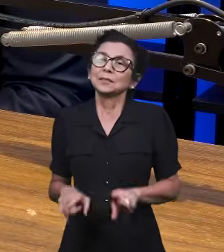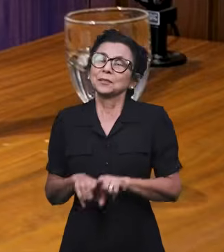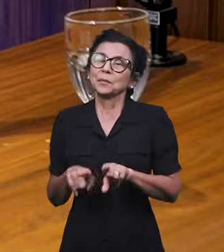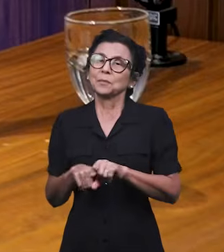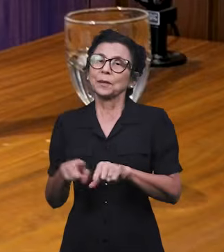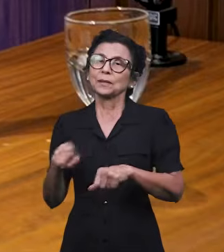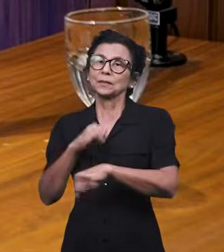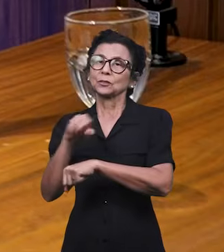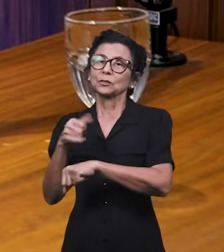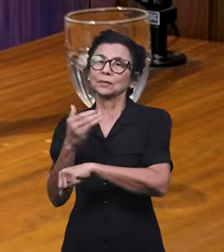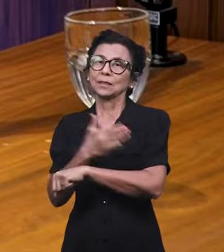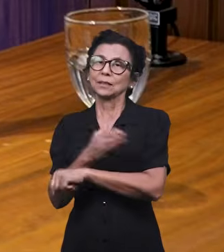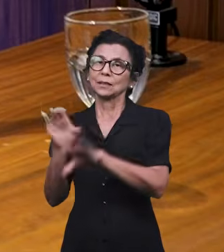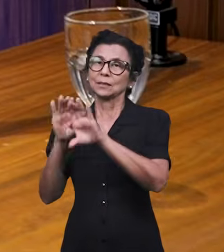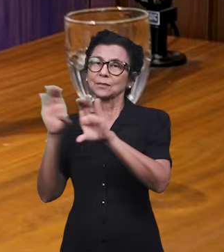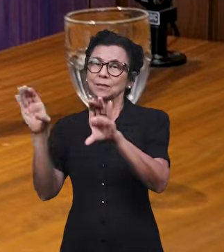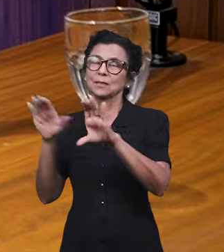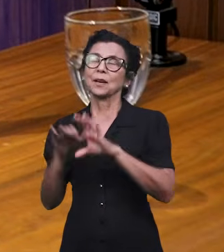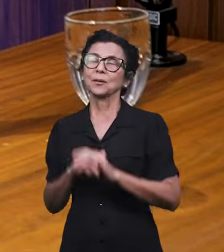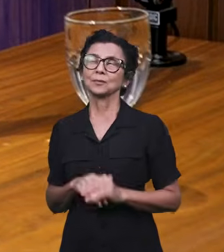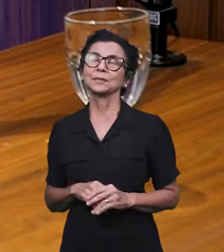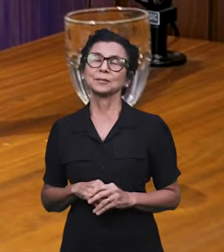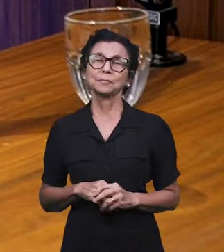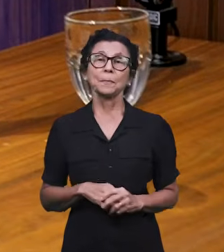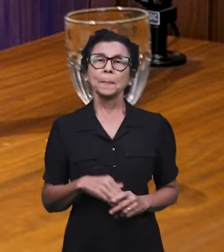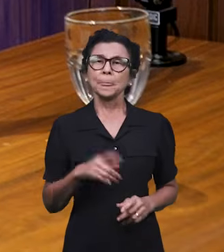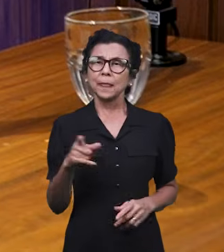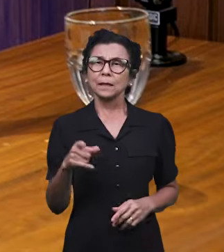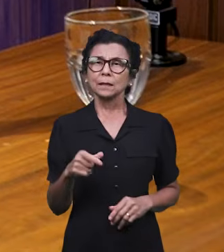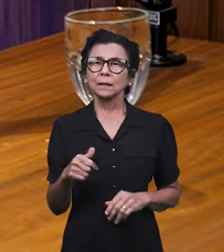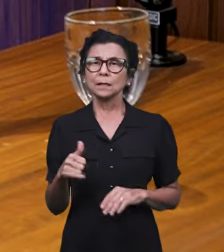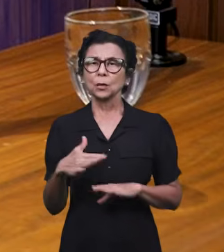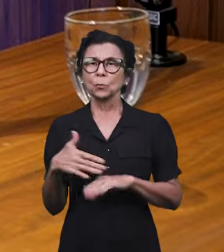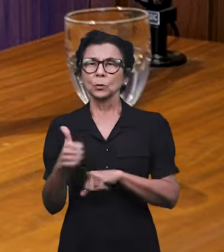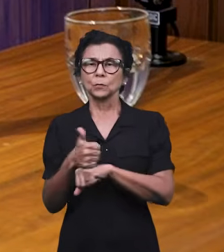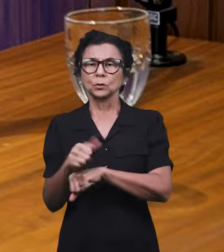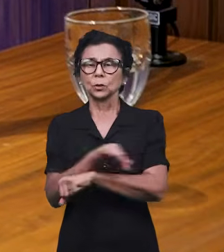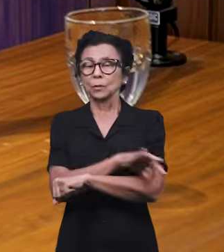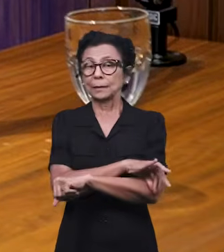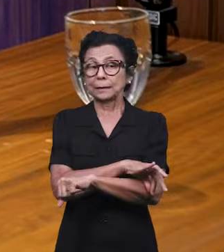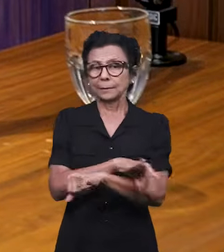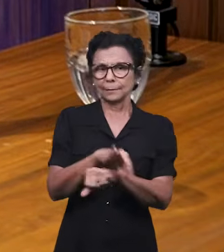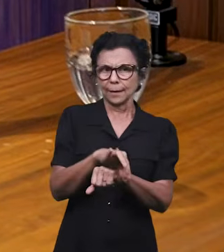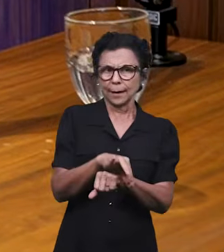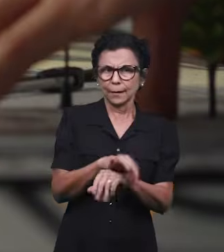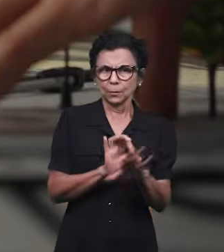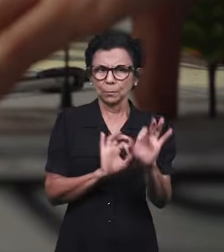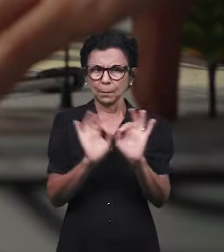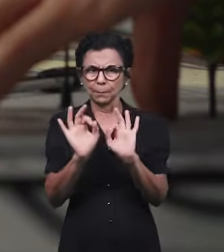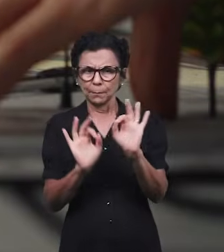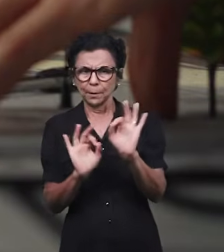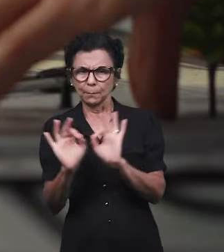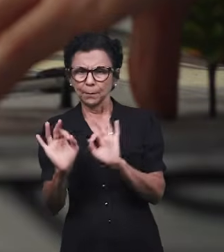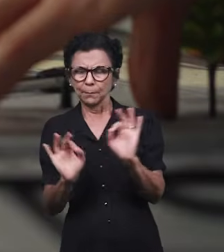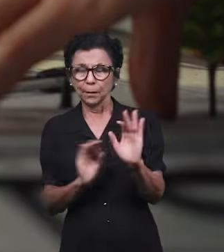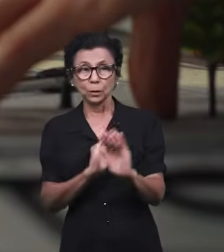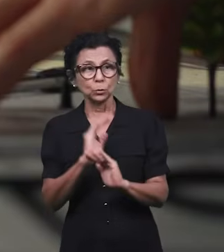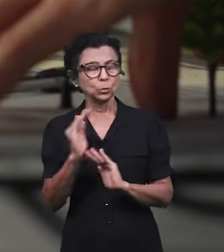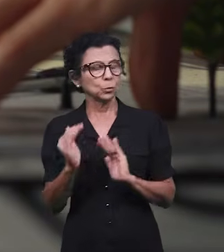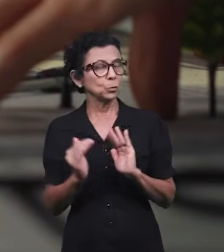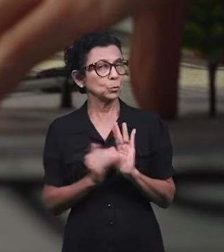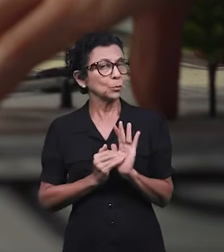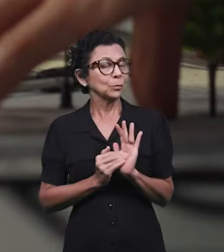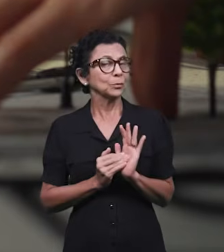eterna. E é muito importante porque você vê, como o arquiteto sendo um planejador, ele planejou isso perfeitamente para nós, né?